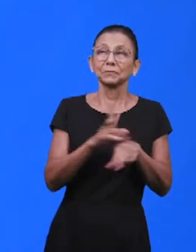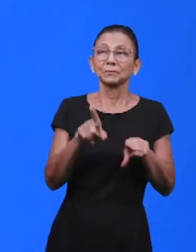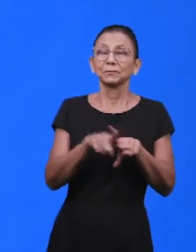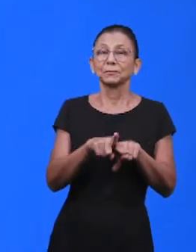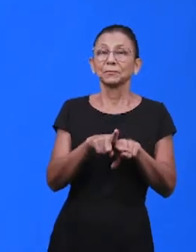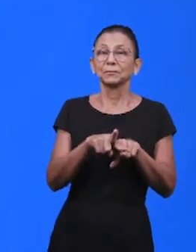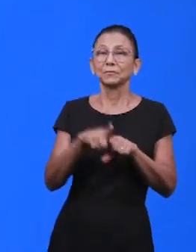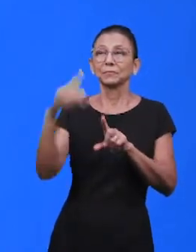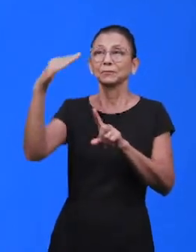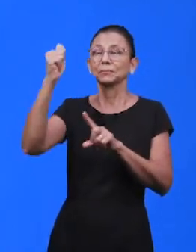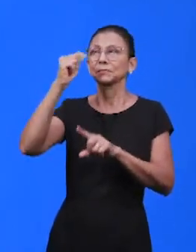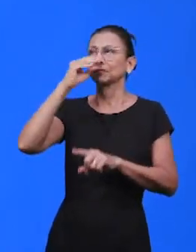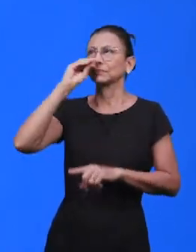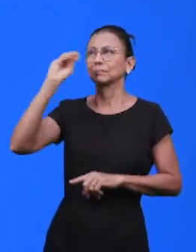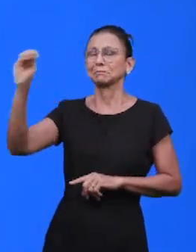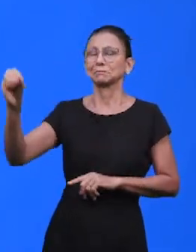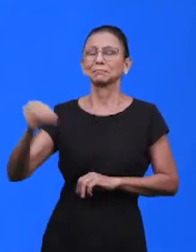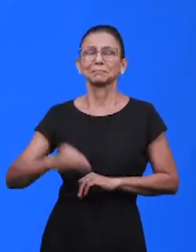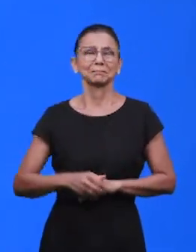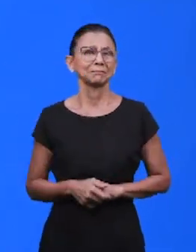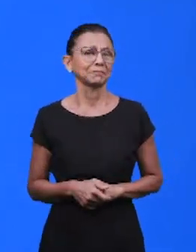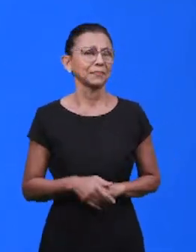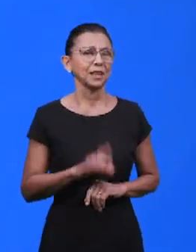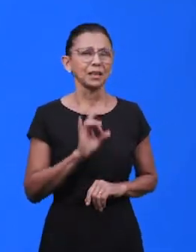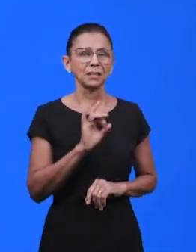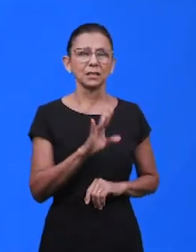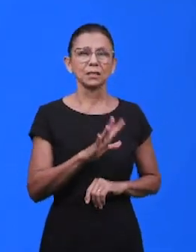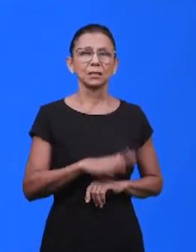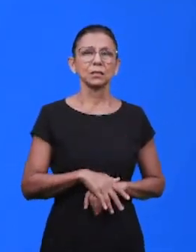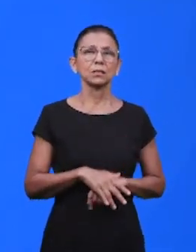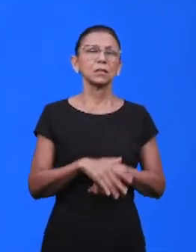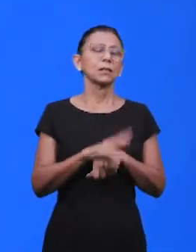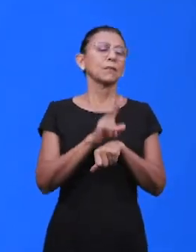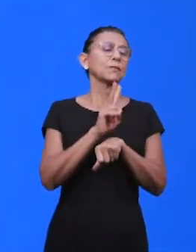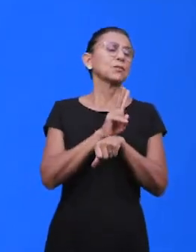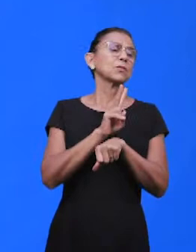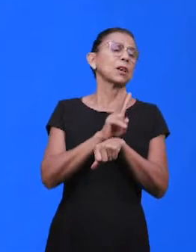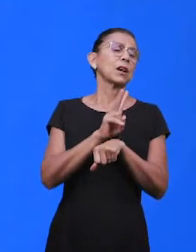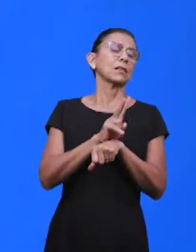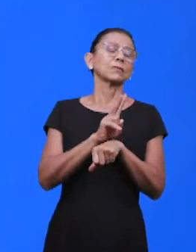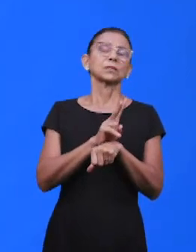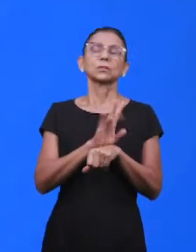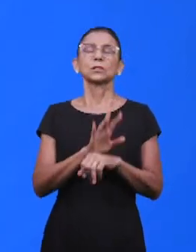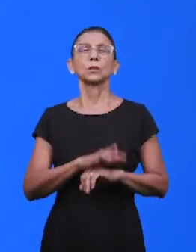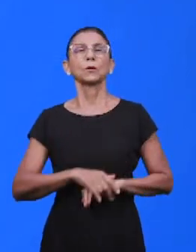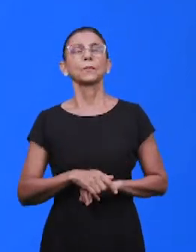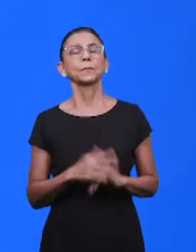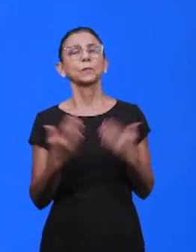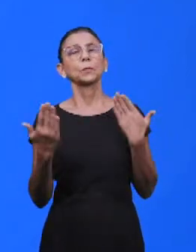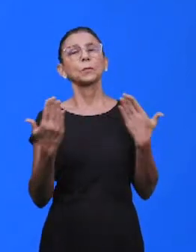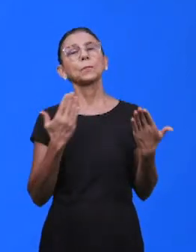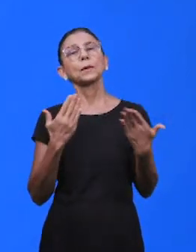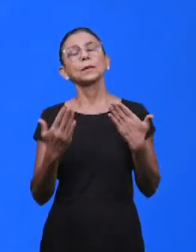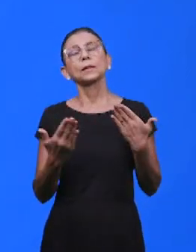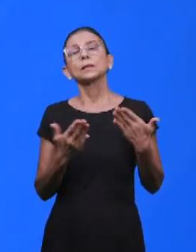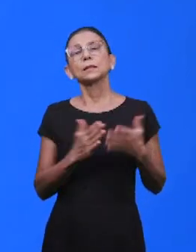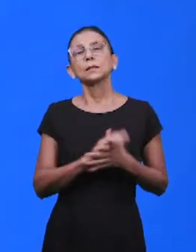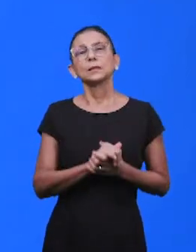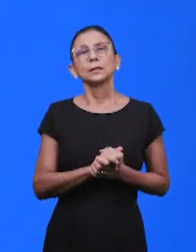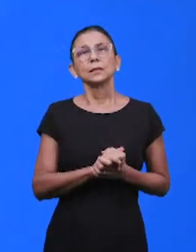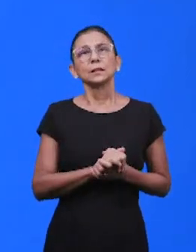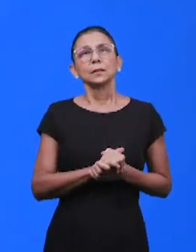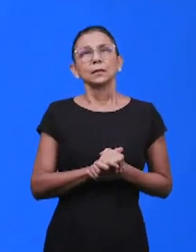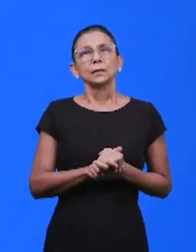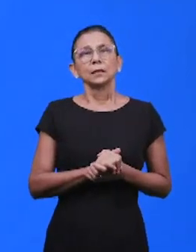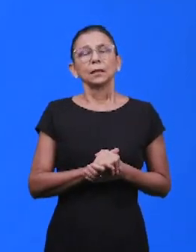chamado, eles não conheciam Jesus, eles eram apenas guardas, né? É aquele grupo que foi determinado,